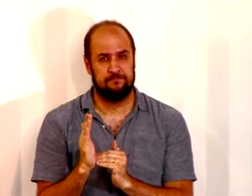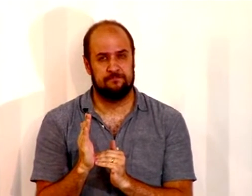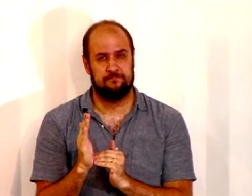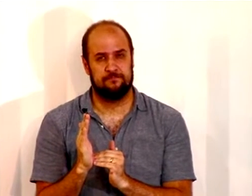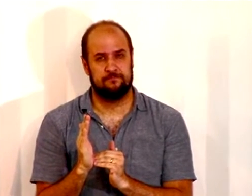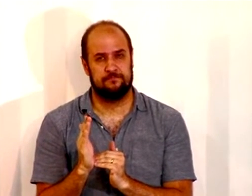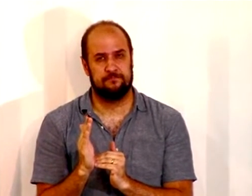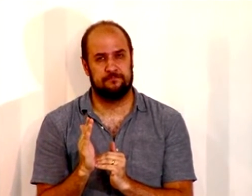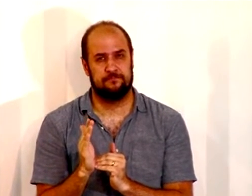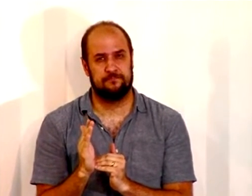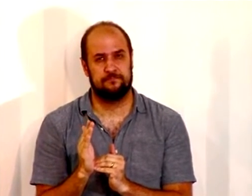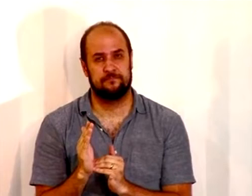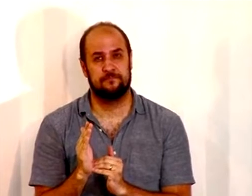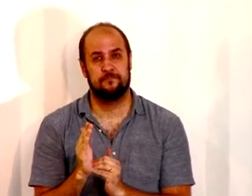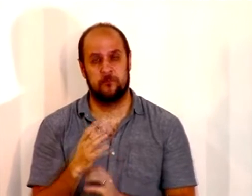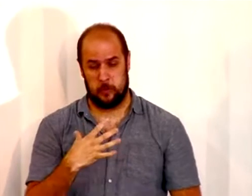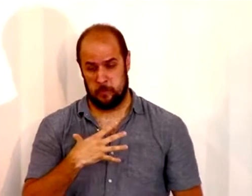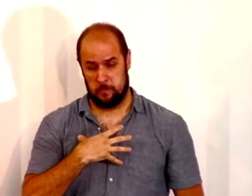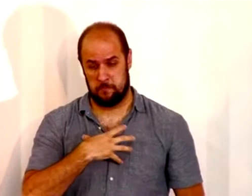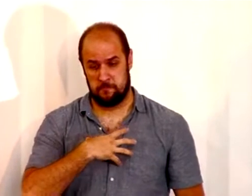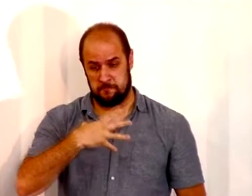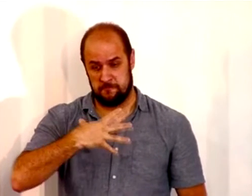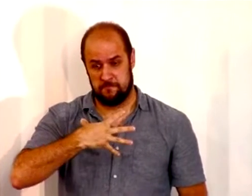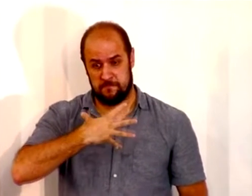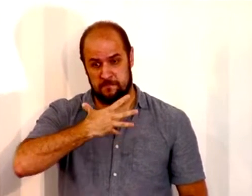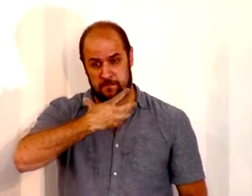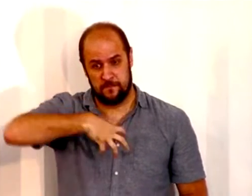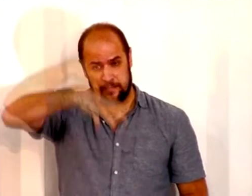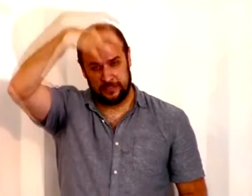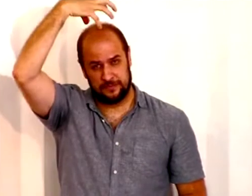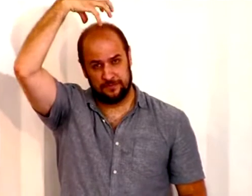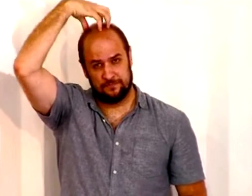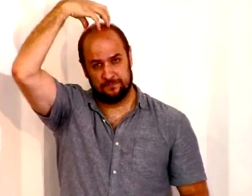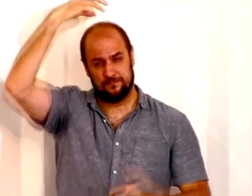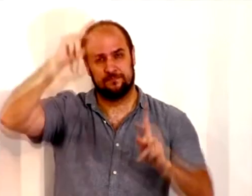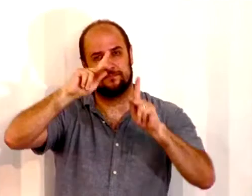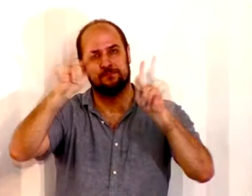difícil, Ele é o Príncipe da Paz.